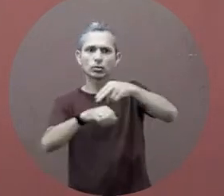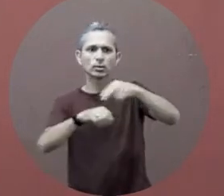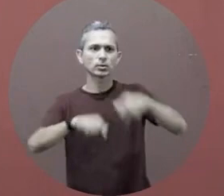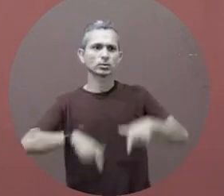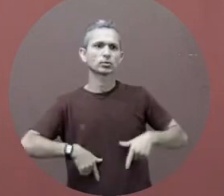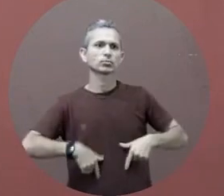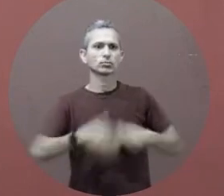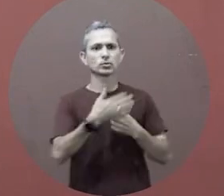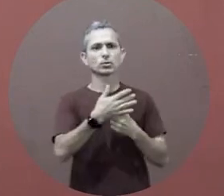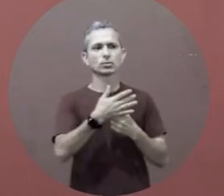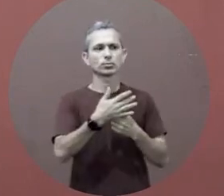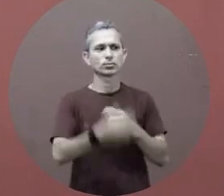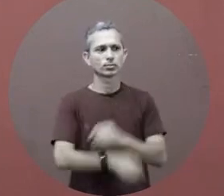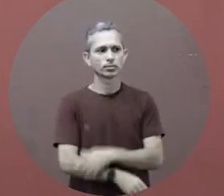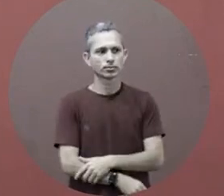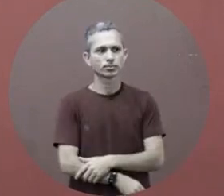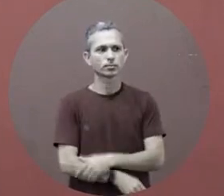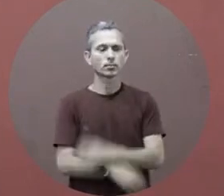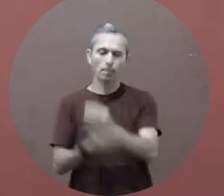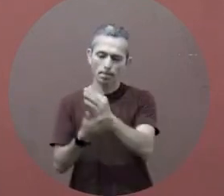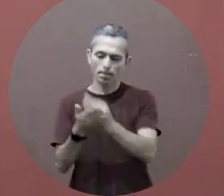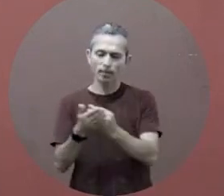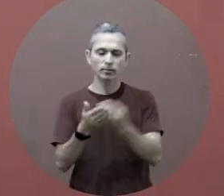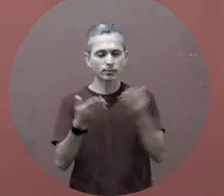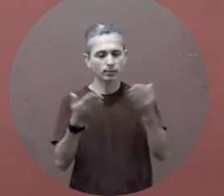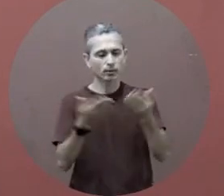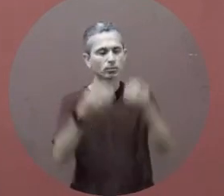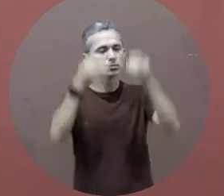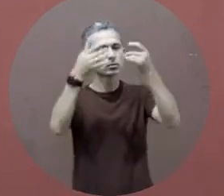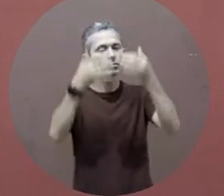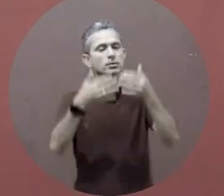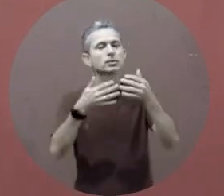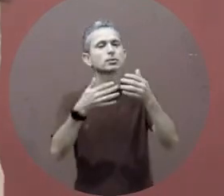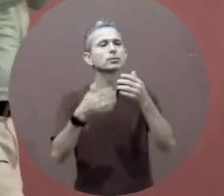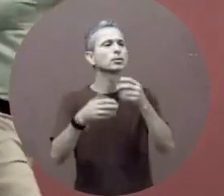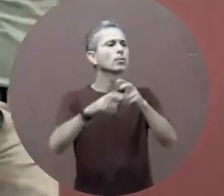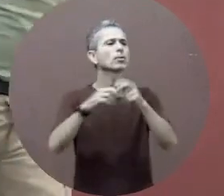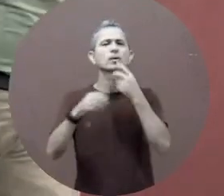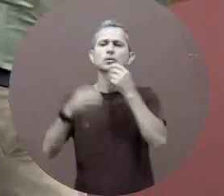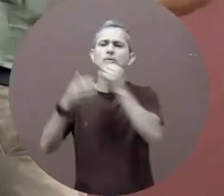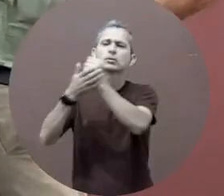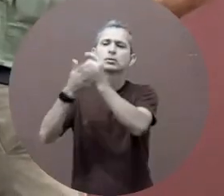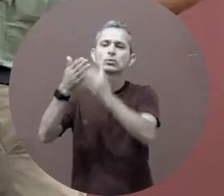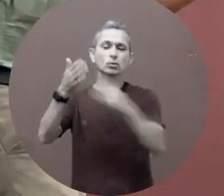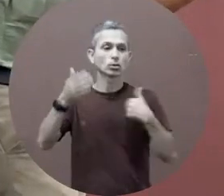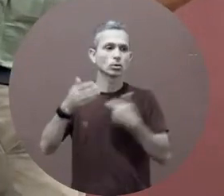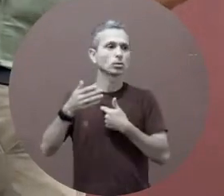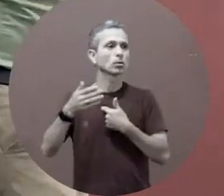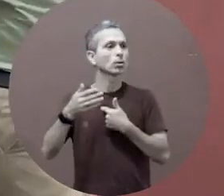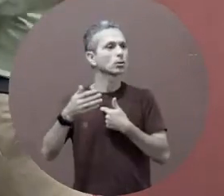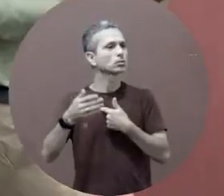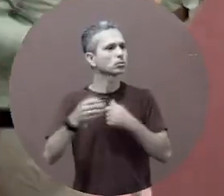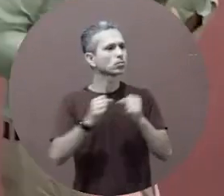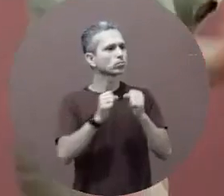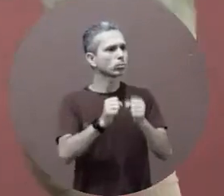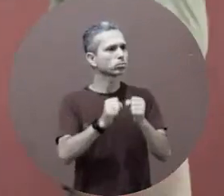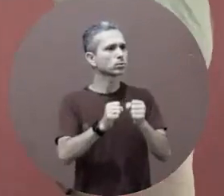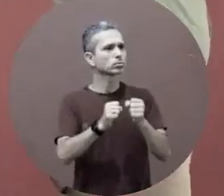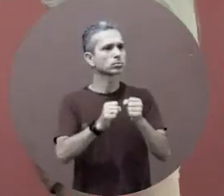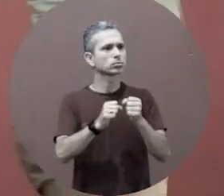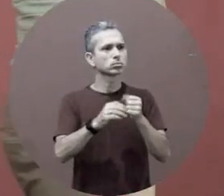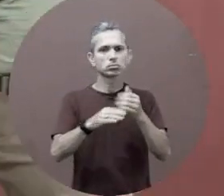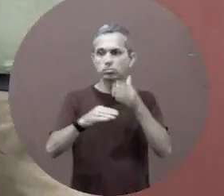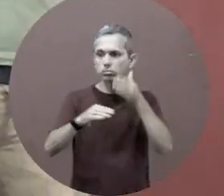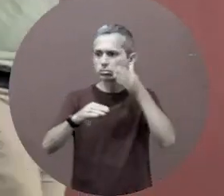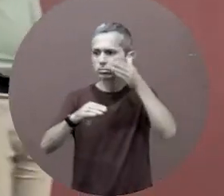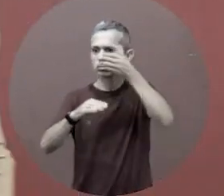que agora, por causa do sangue de Jesus, nós temos a ousadia de invadir o